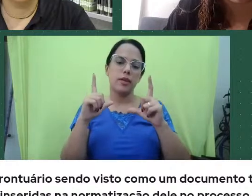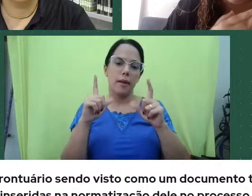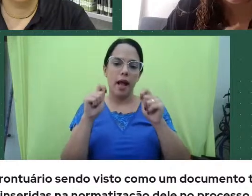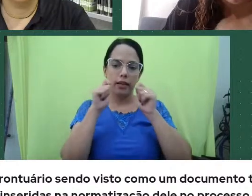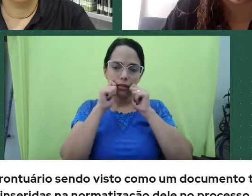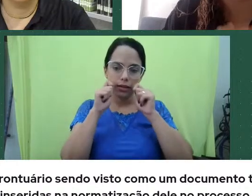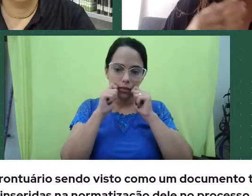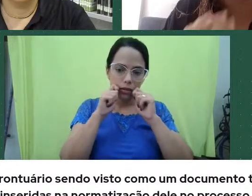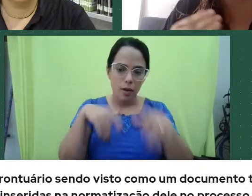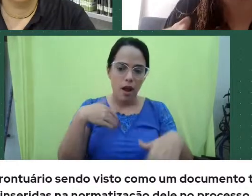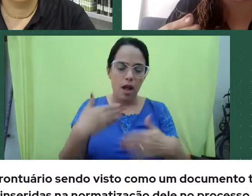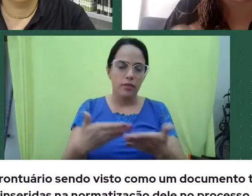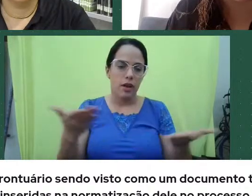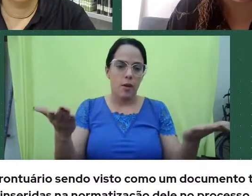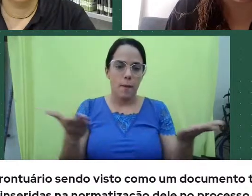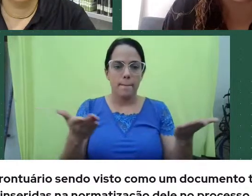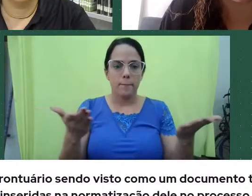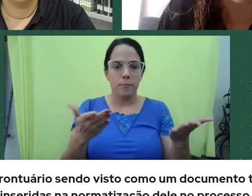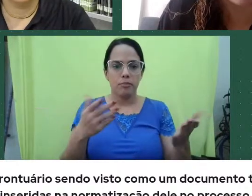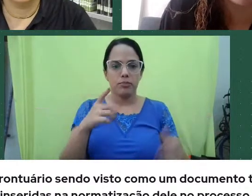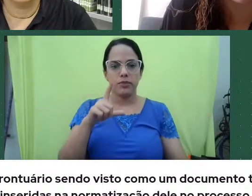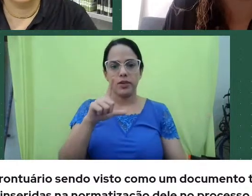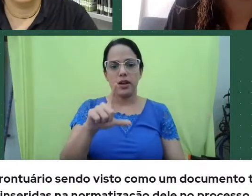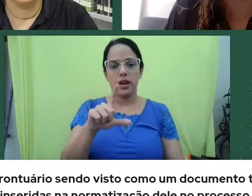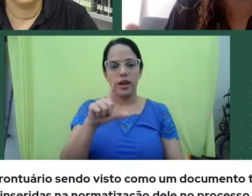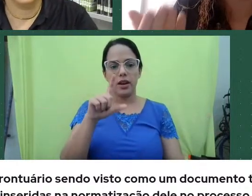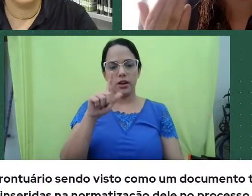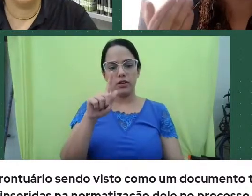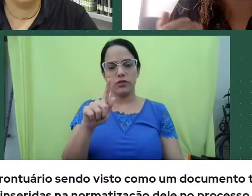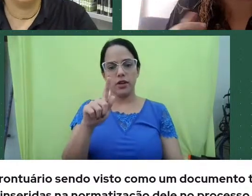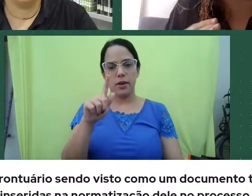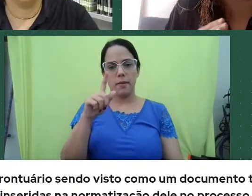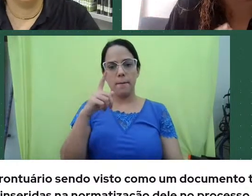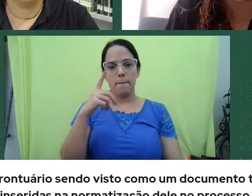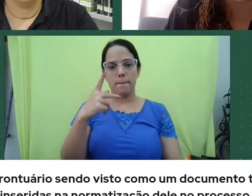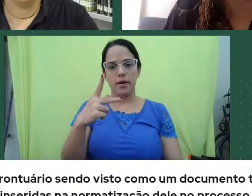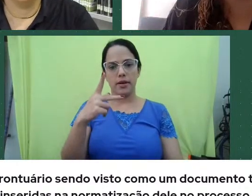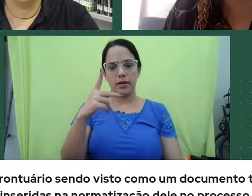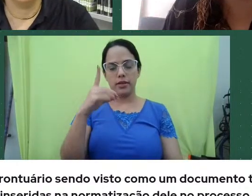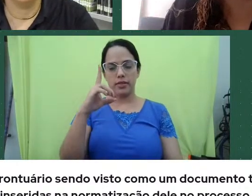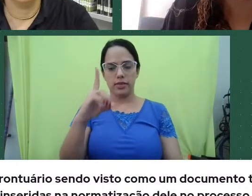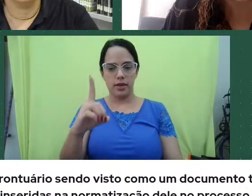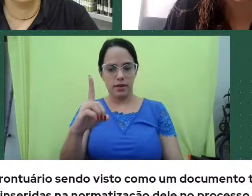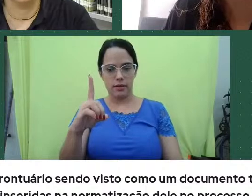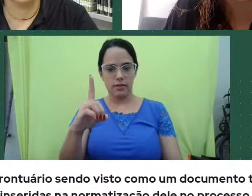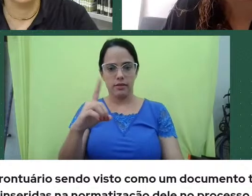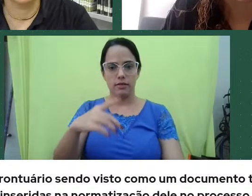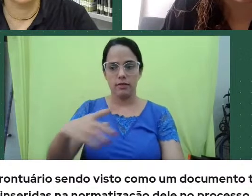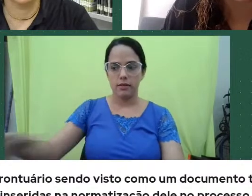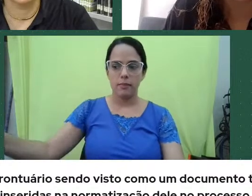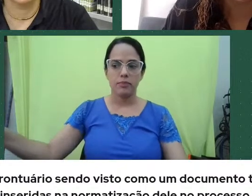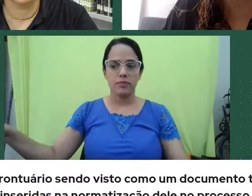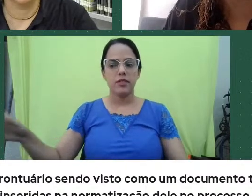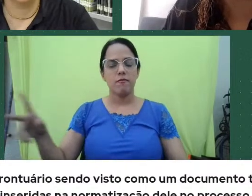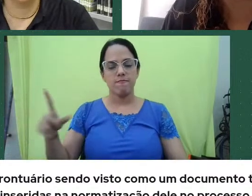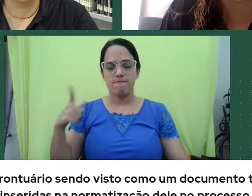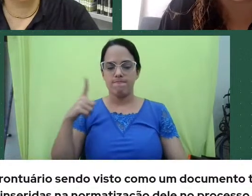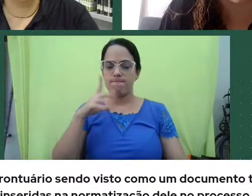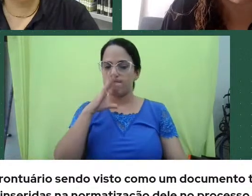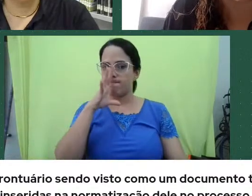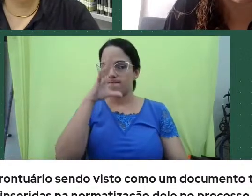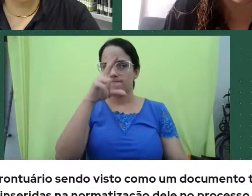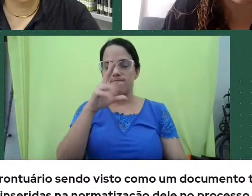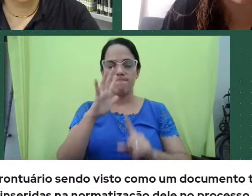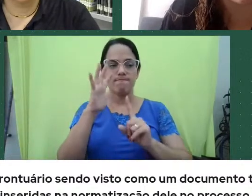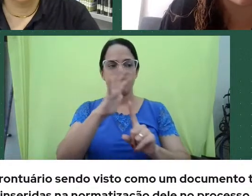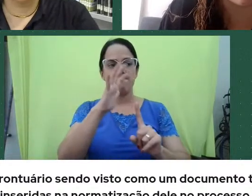agora muito forte, LGPD. Minha gente, a LGPD veio com força para ajudar a gente